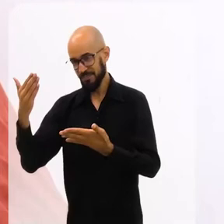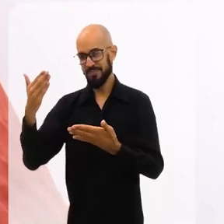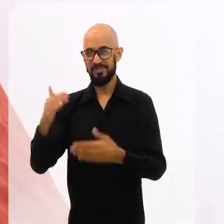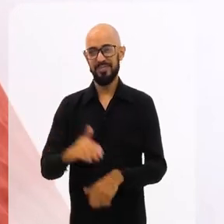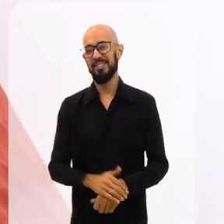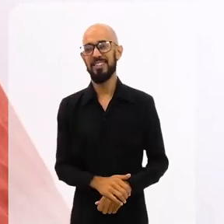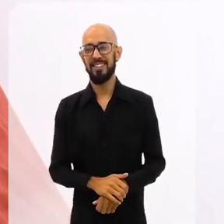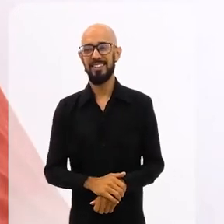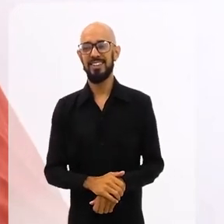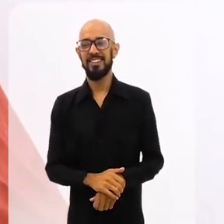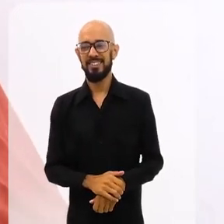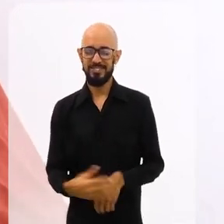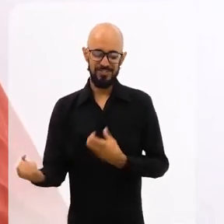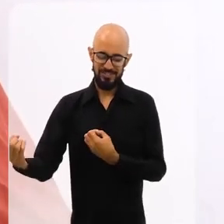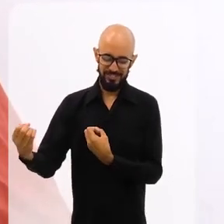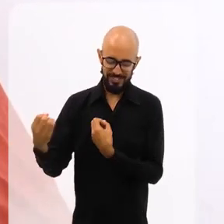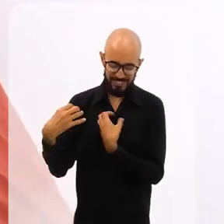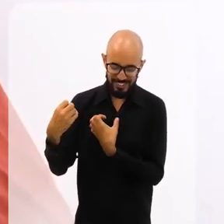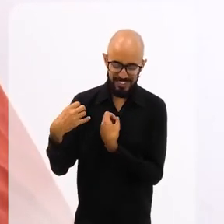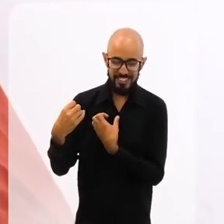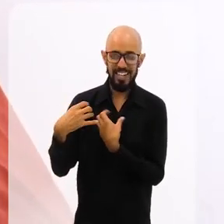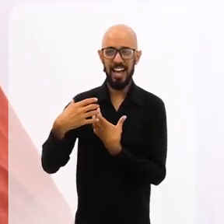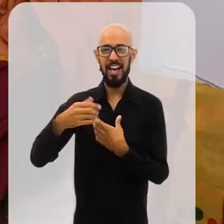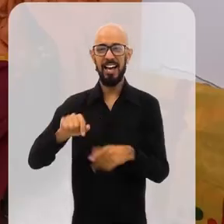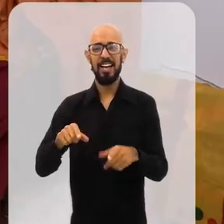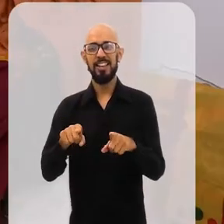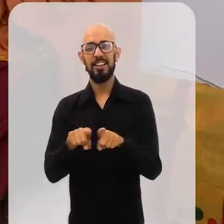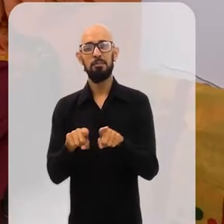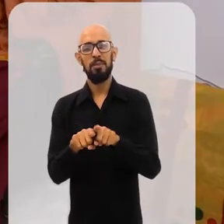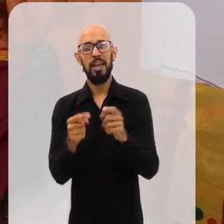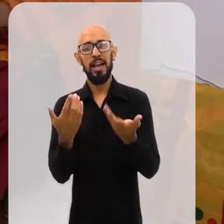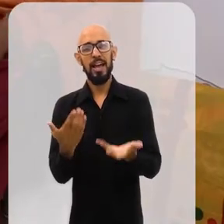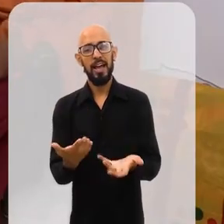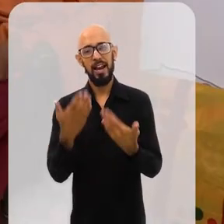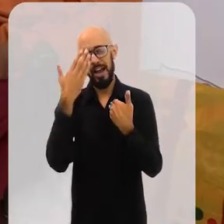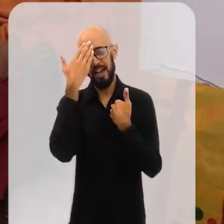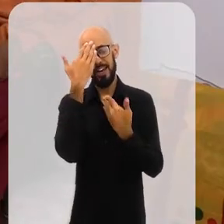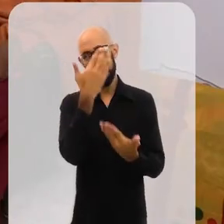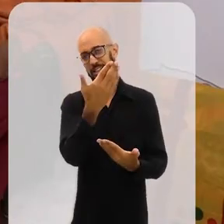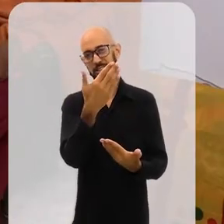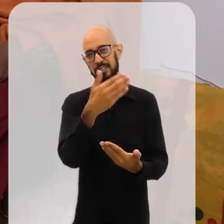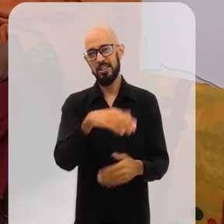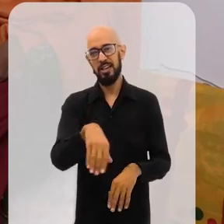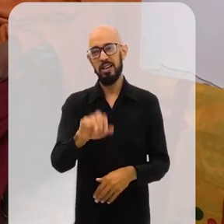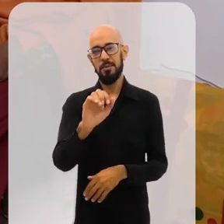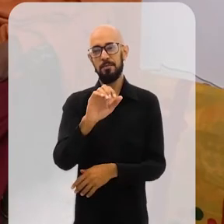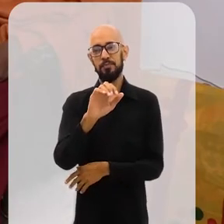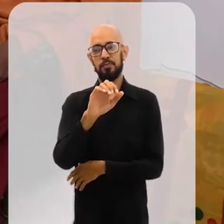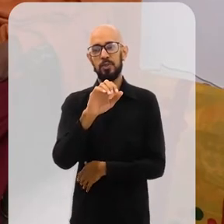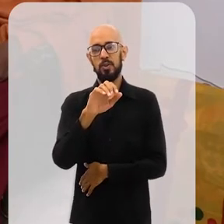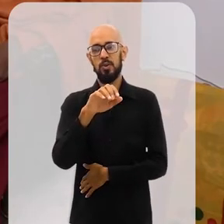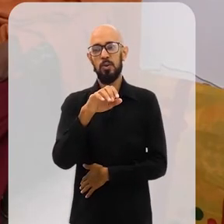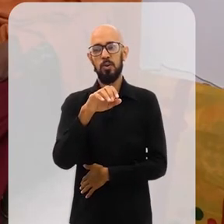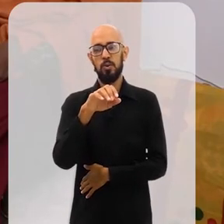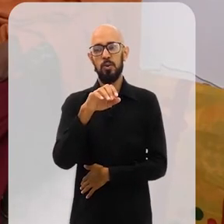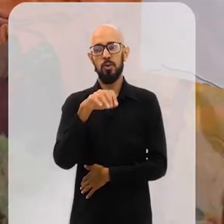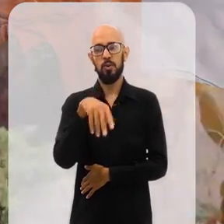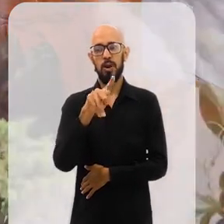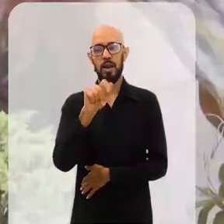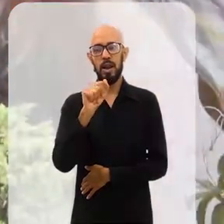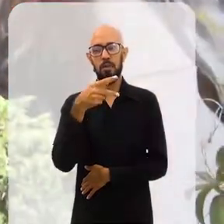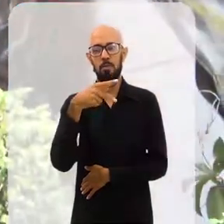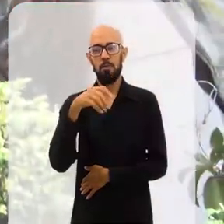aqui conosco. E nos passou muito conhecimento. Quero agradecer ao Kaku